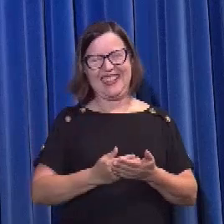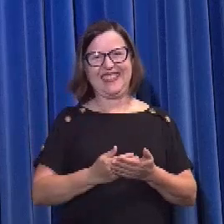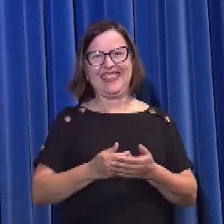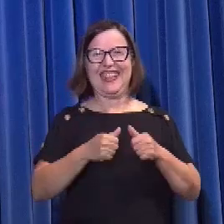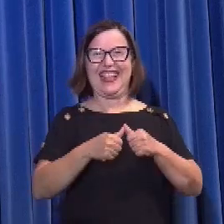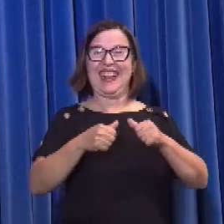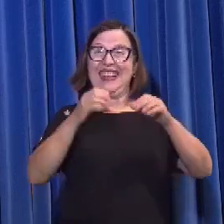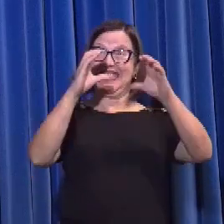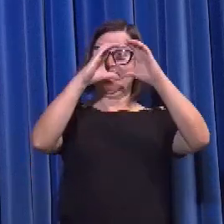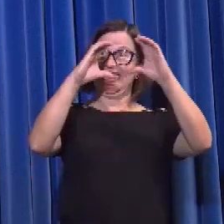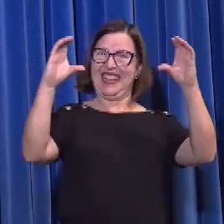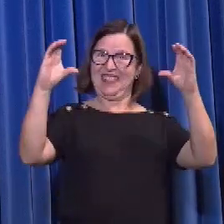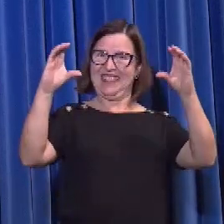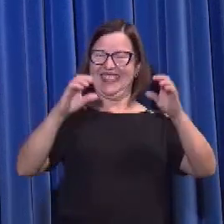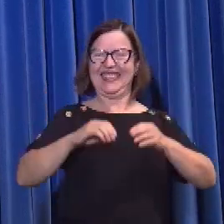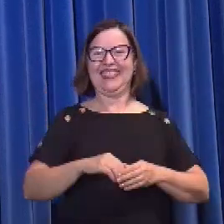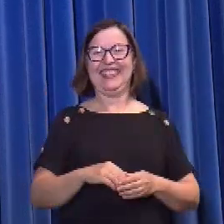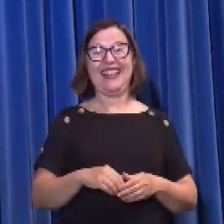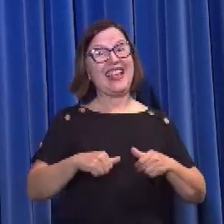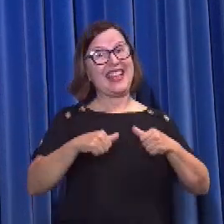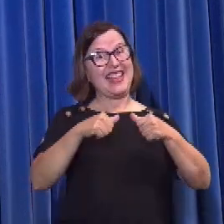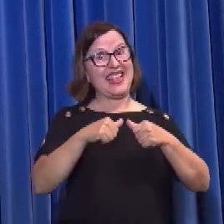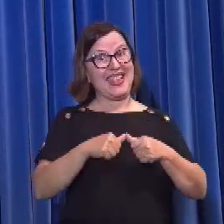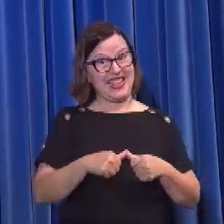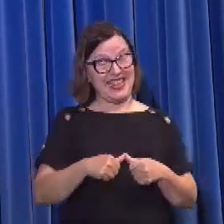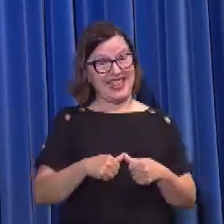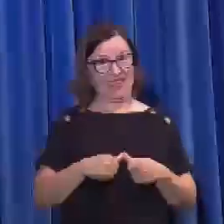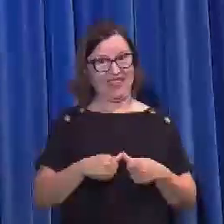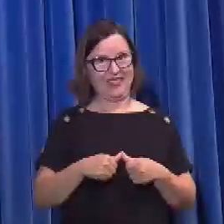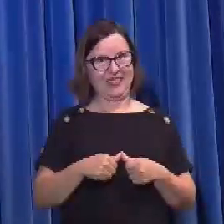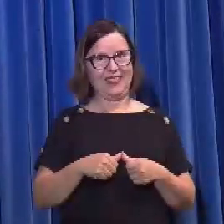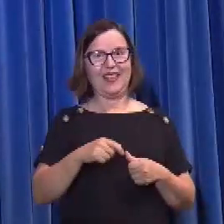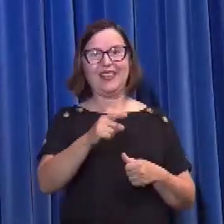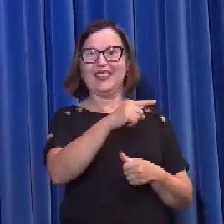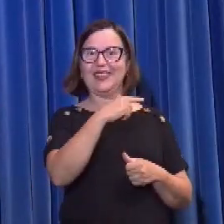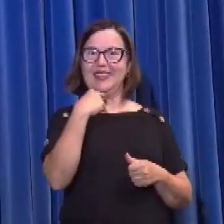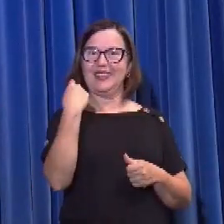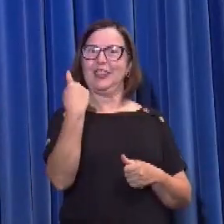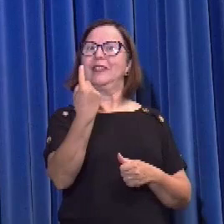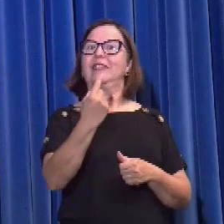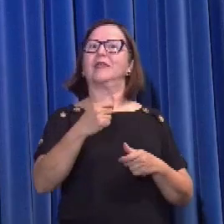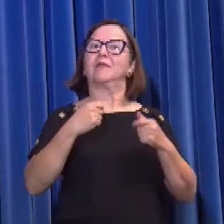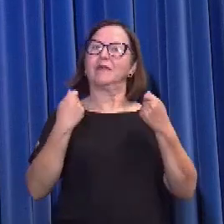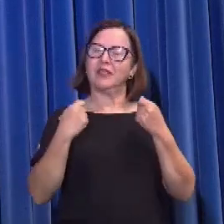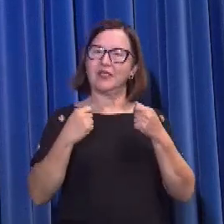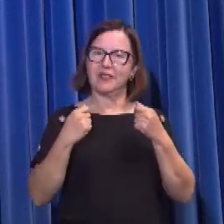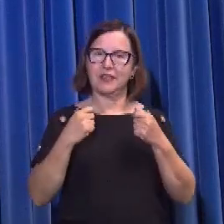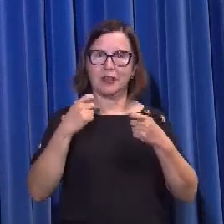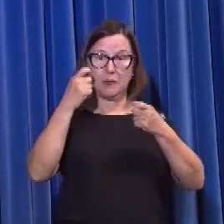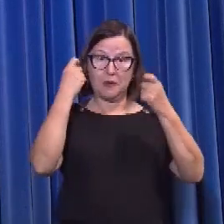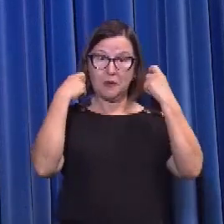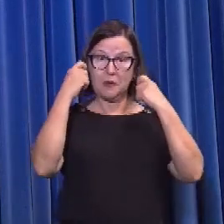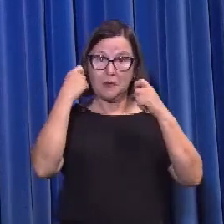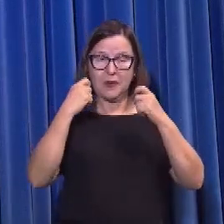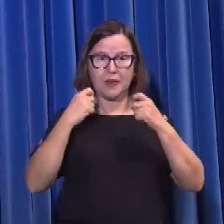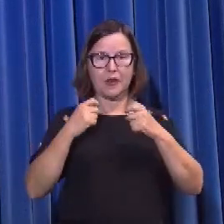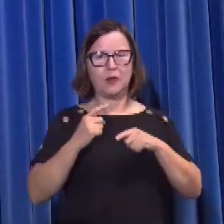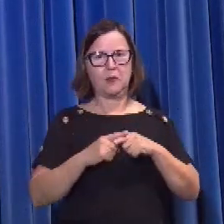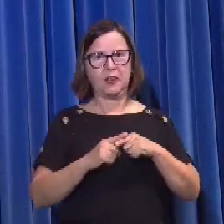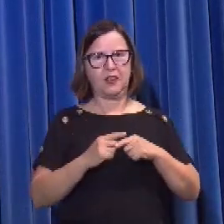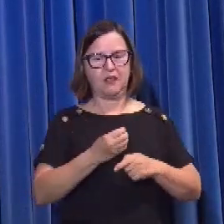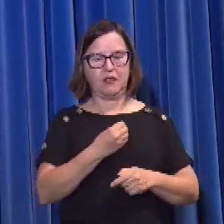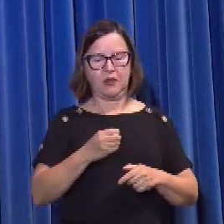Agora, isso sim é algo que nós deveríamos nos preocupar. Porque nós vivemos